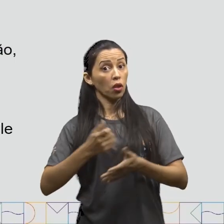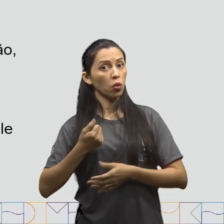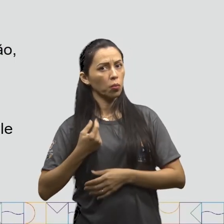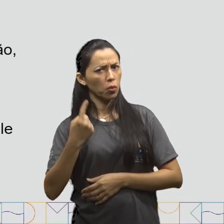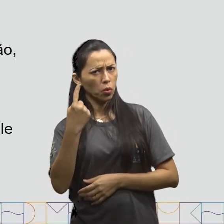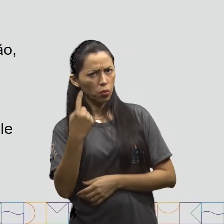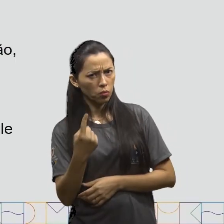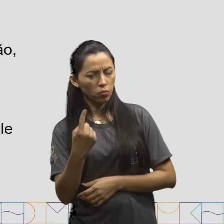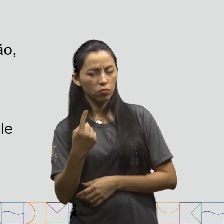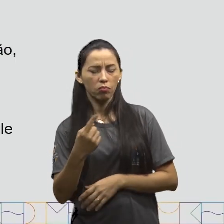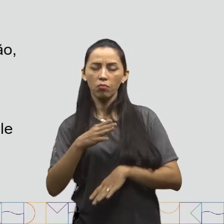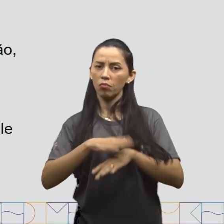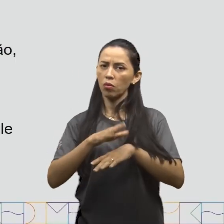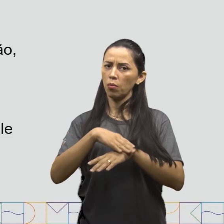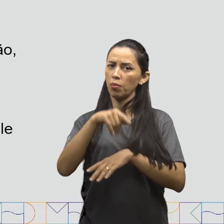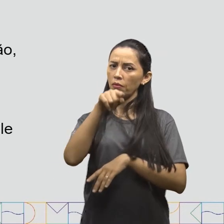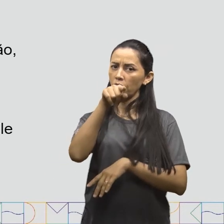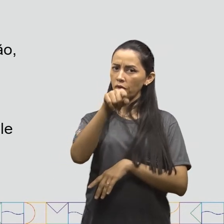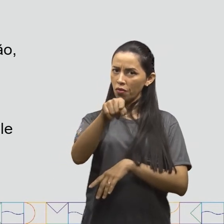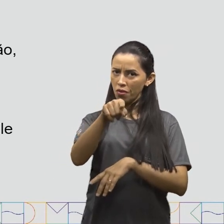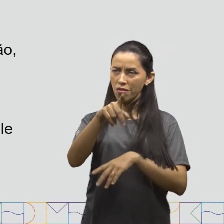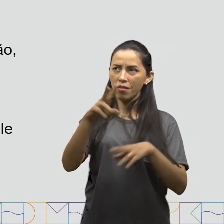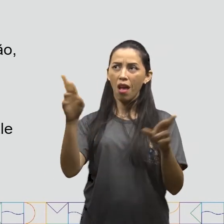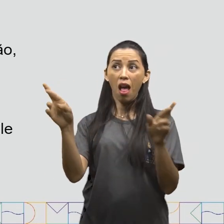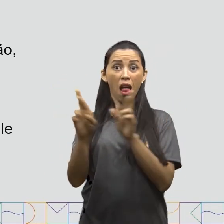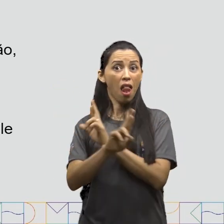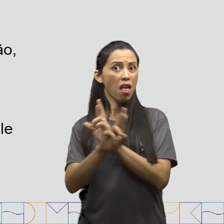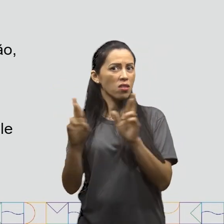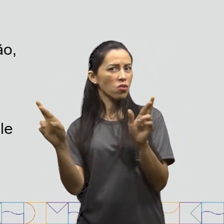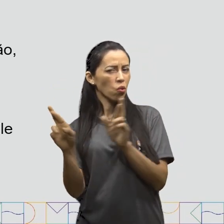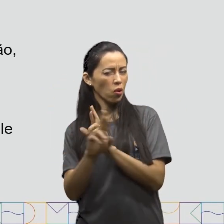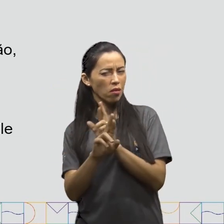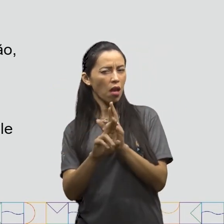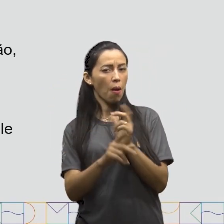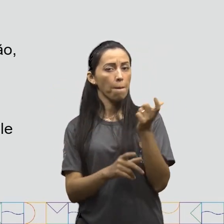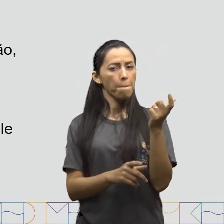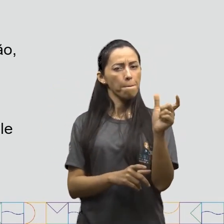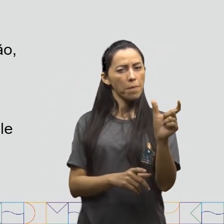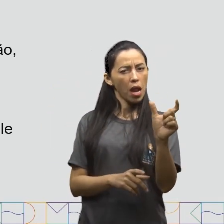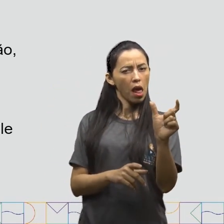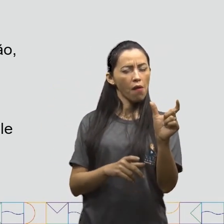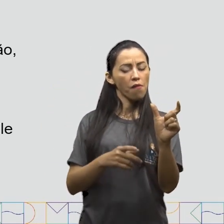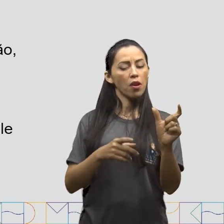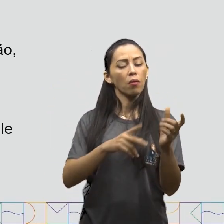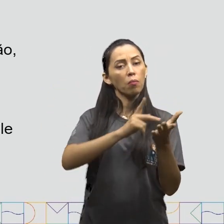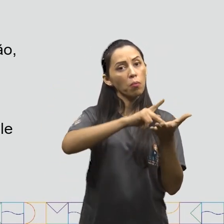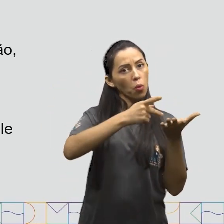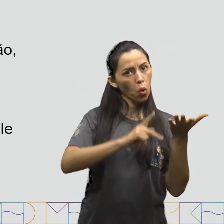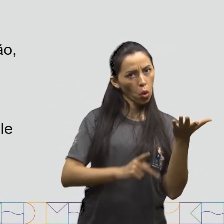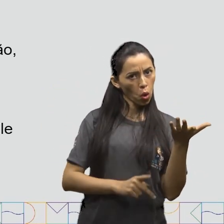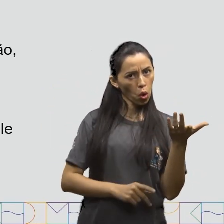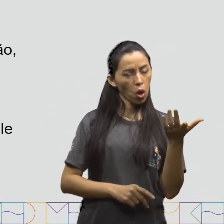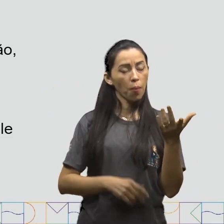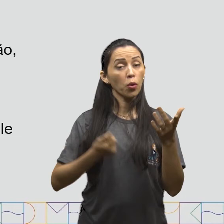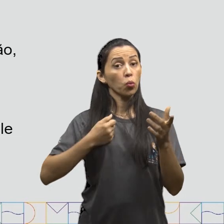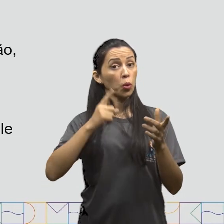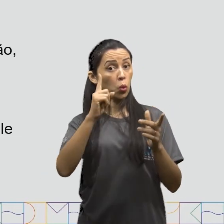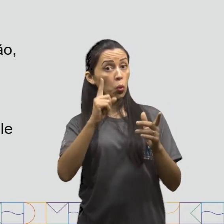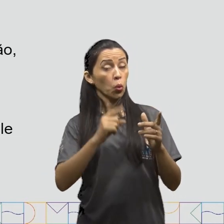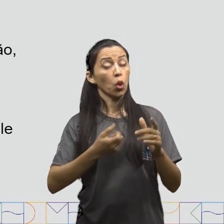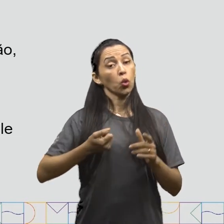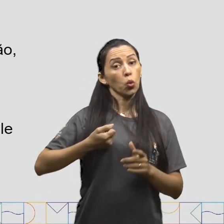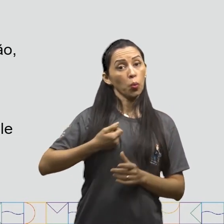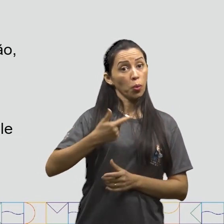Atividade número 1. Faça a relação entre os significados de poema e poesia. 1 para poema e 2